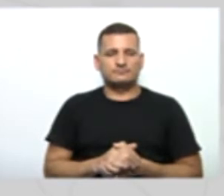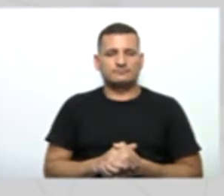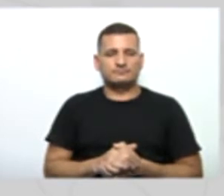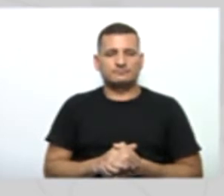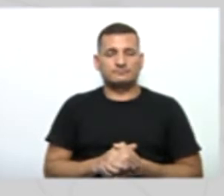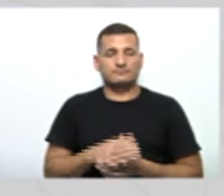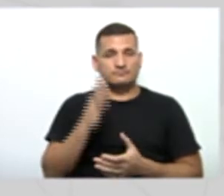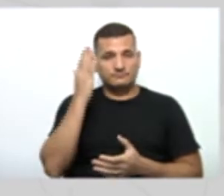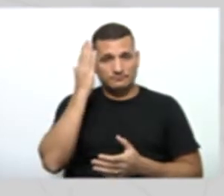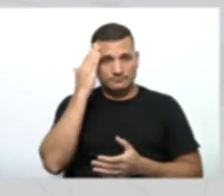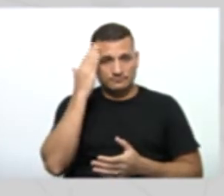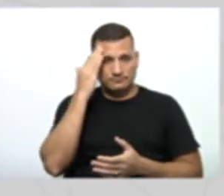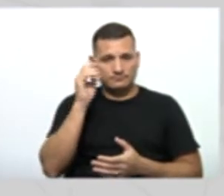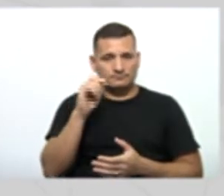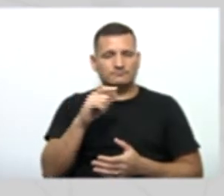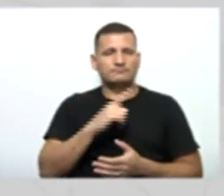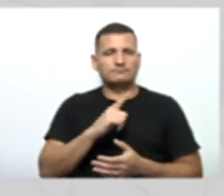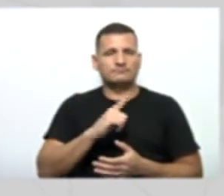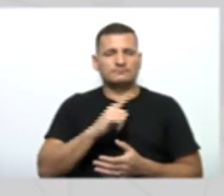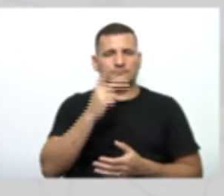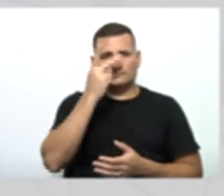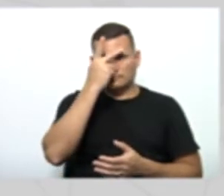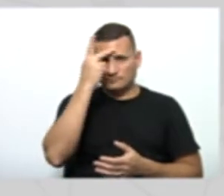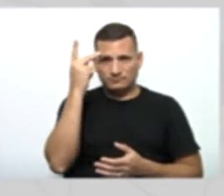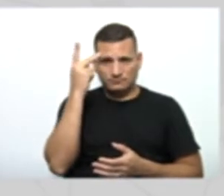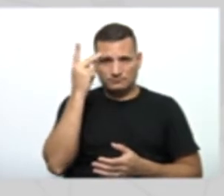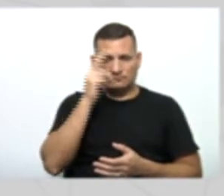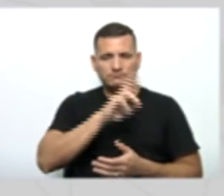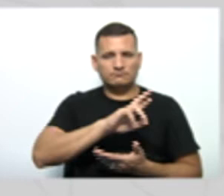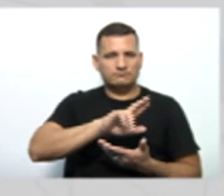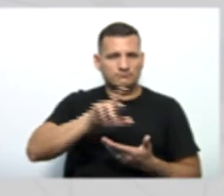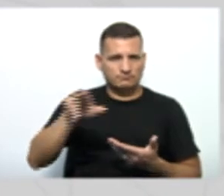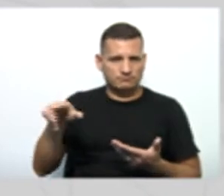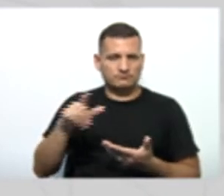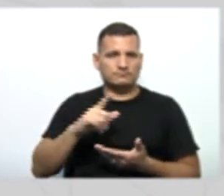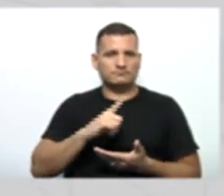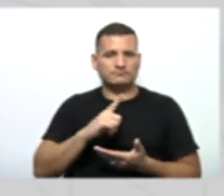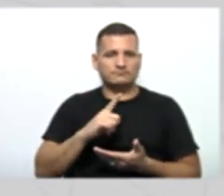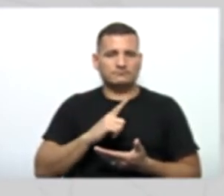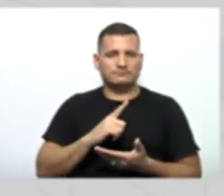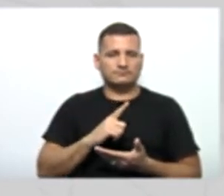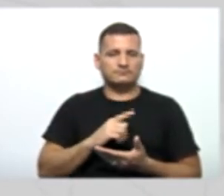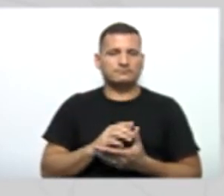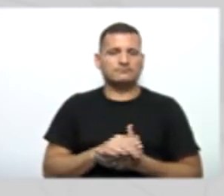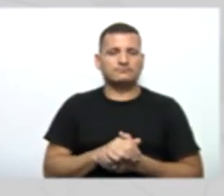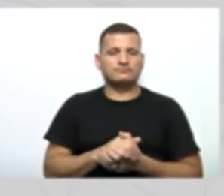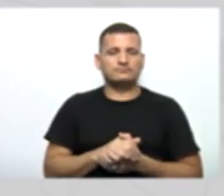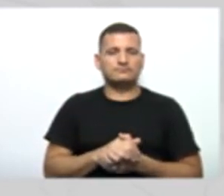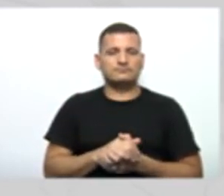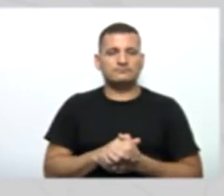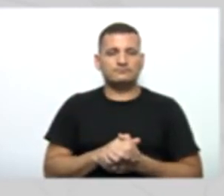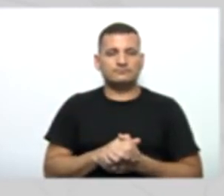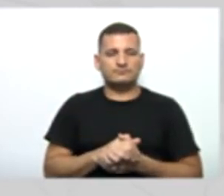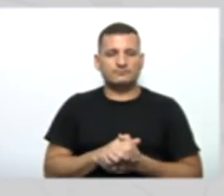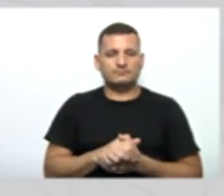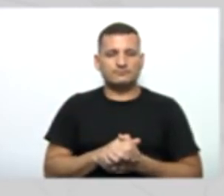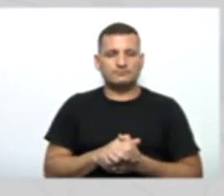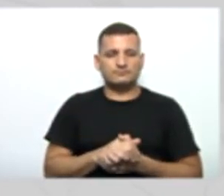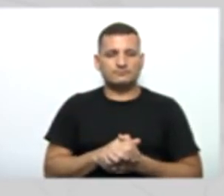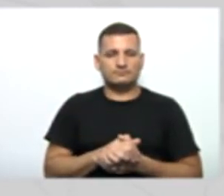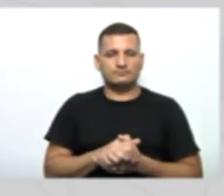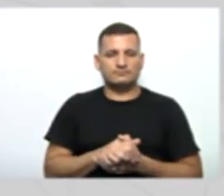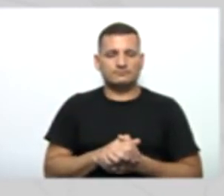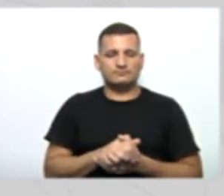sabemos que existem pessoas distintas, não é isso? Ó? Continuando aqui o nosso slide. Ó. Sabendo que existem pessoas distintas, uma